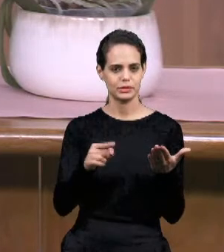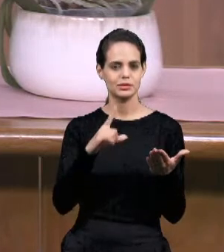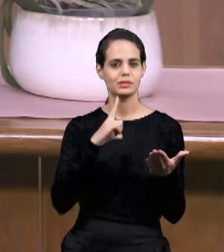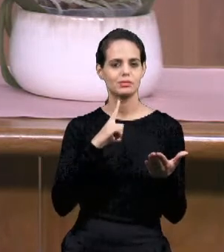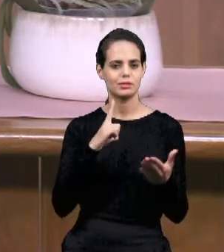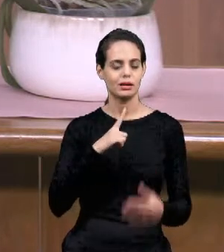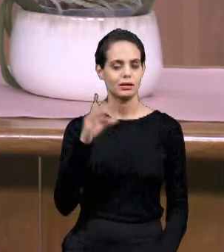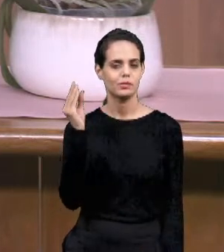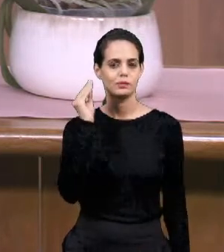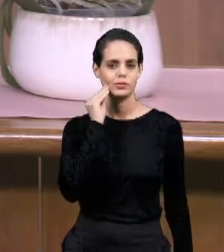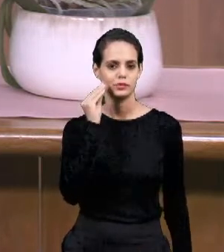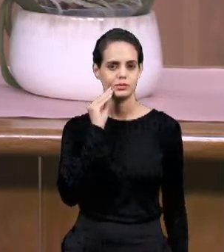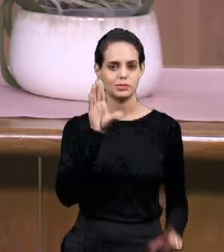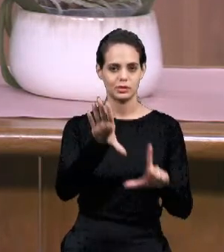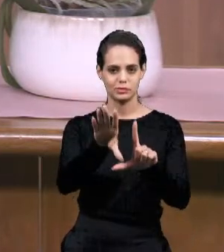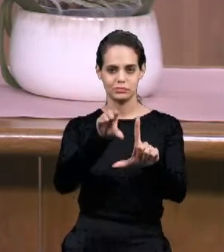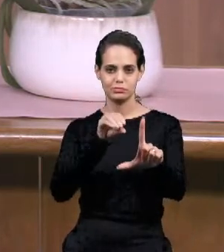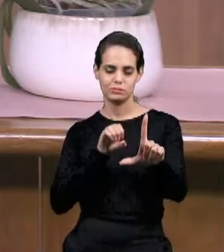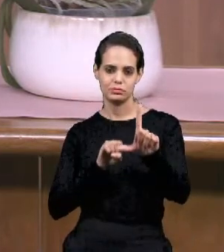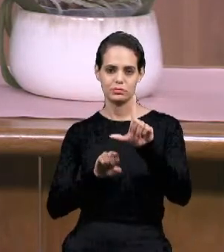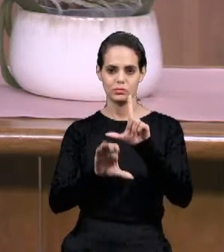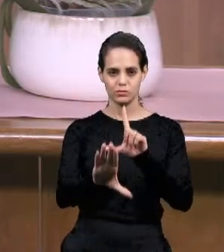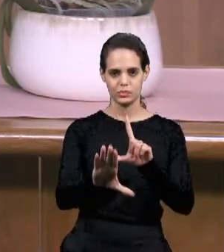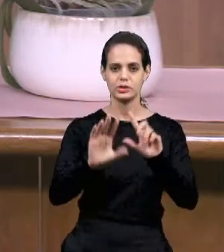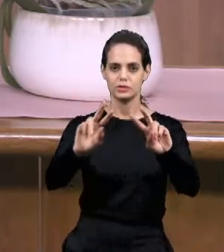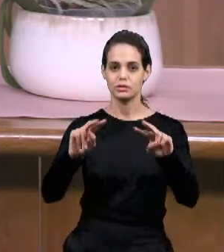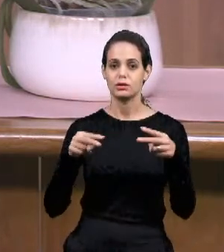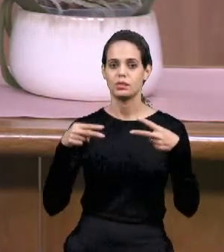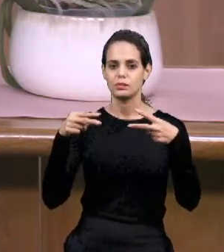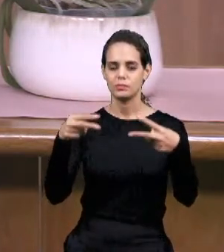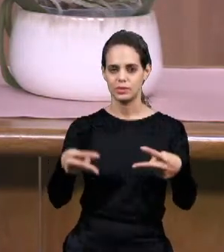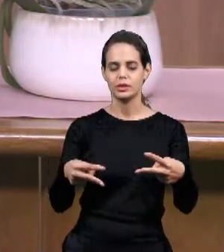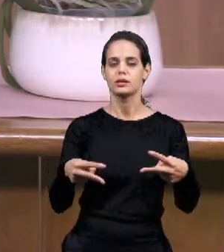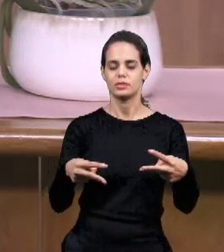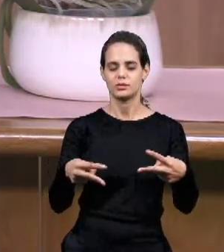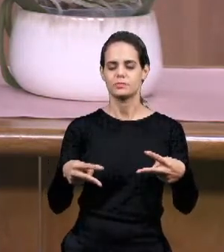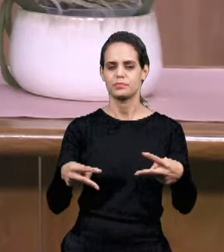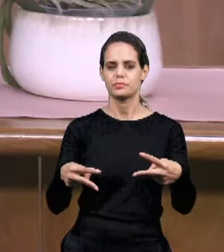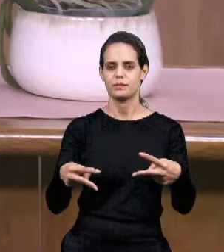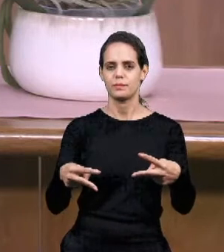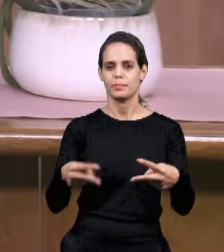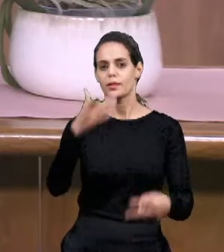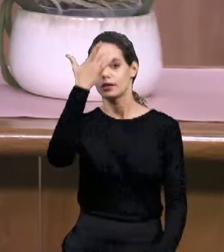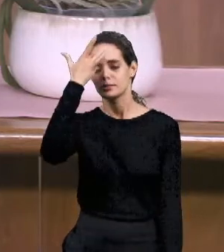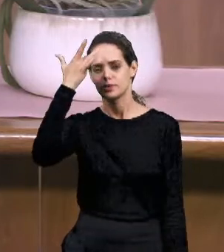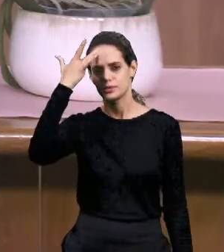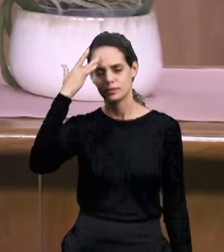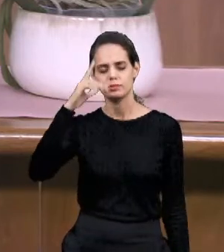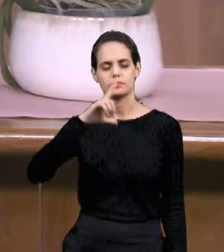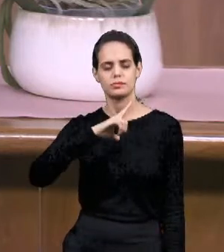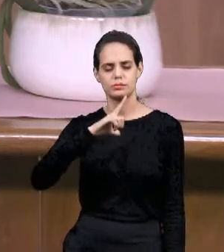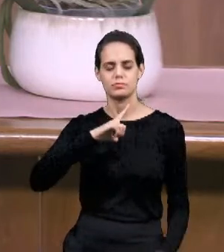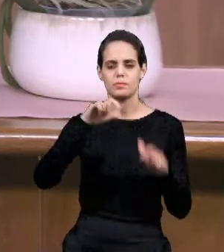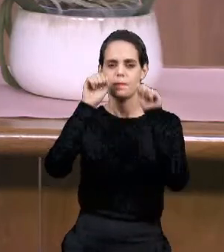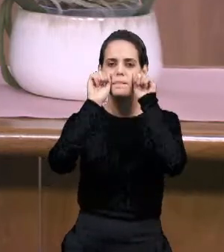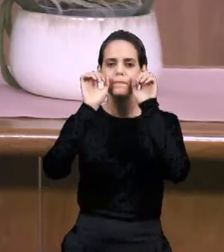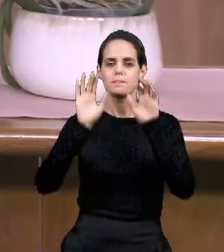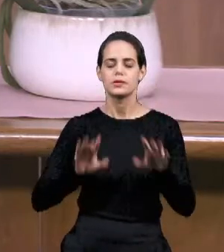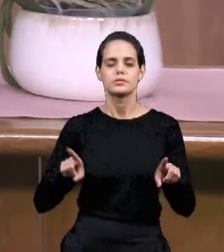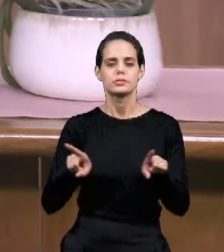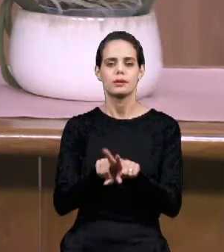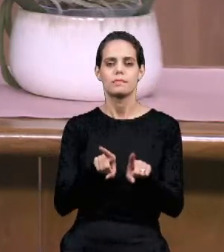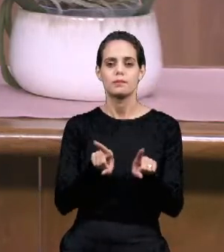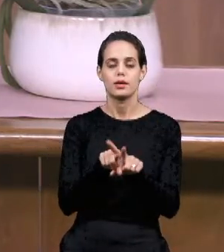de compartilhar esta bênção com outras pessoas, fazer com que outras pessoas também tenham acesso a